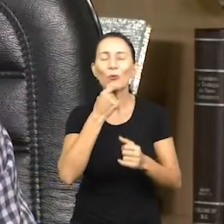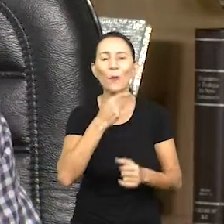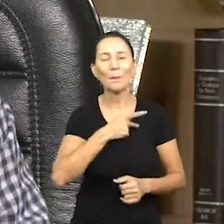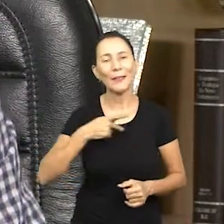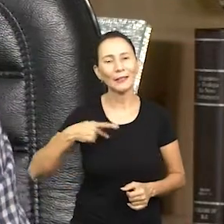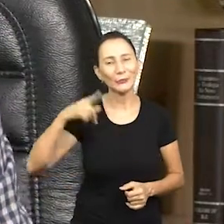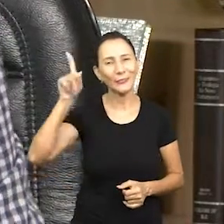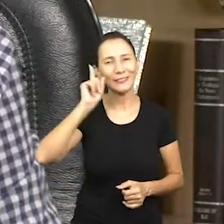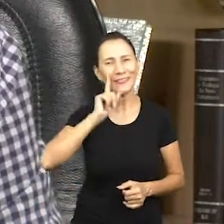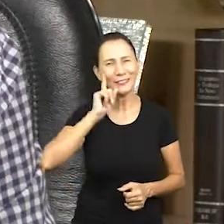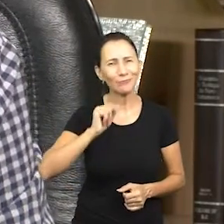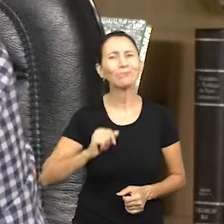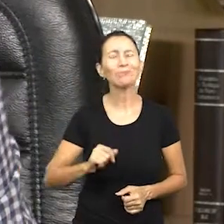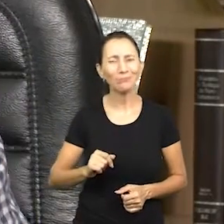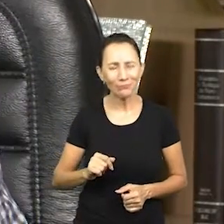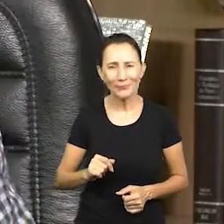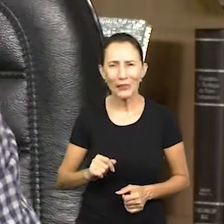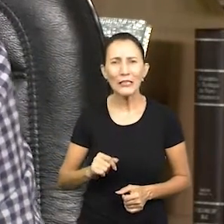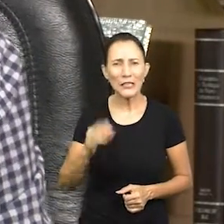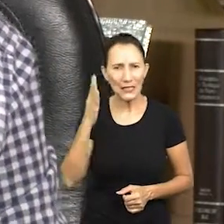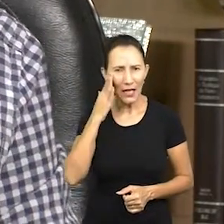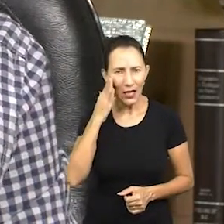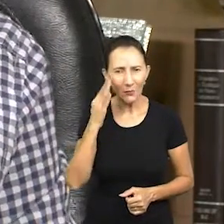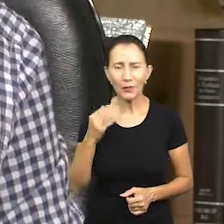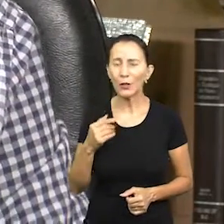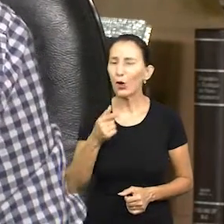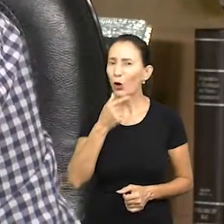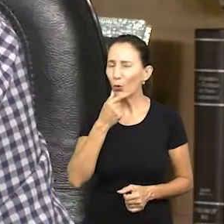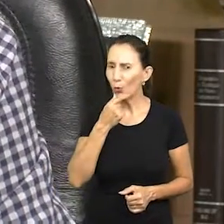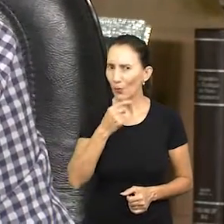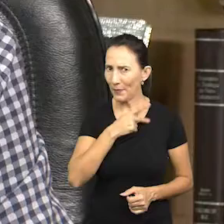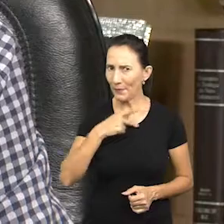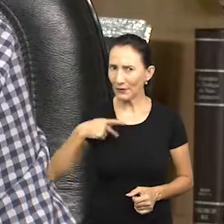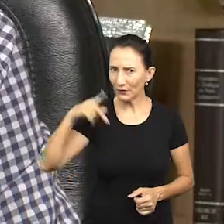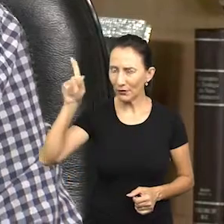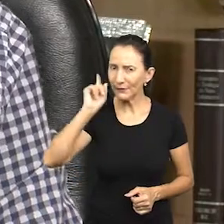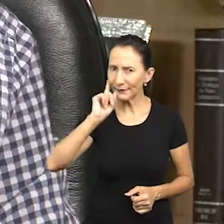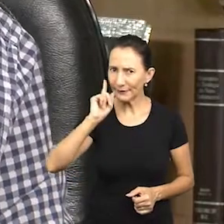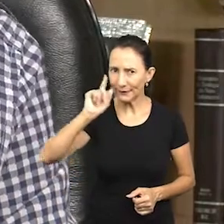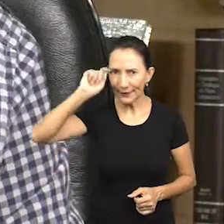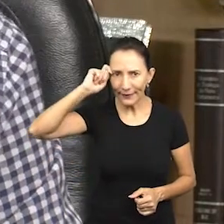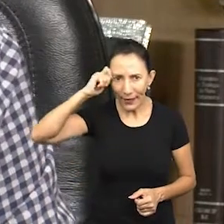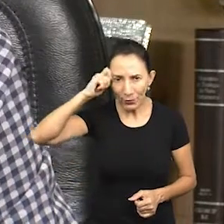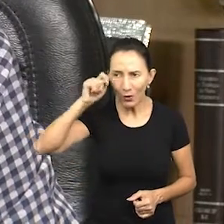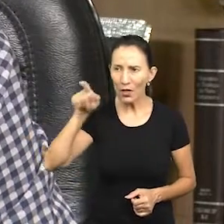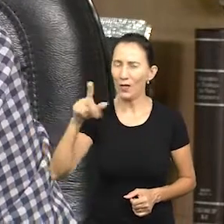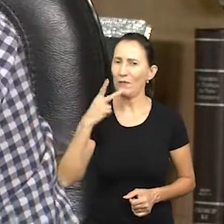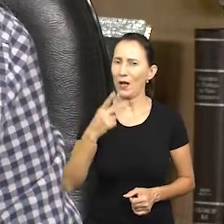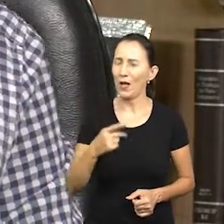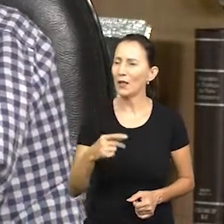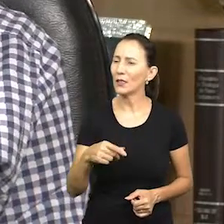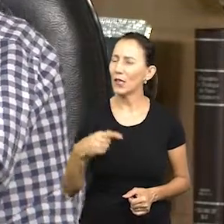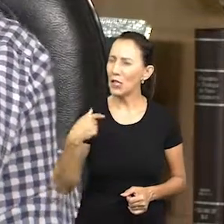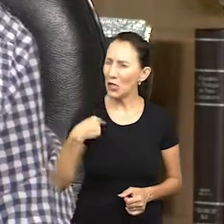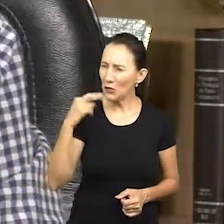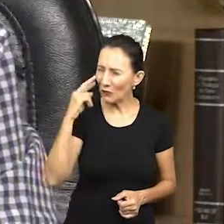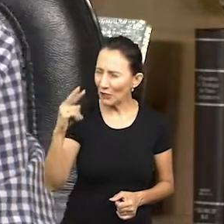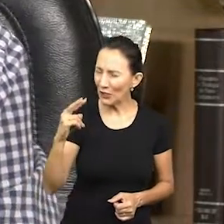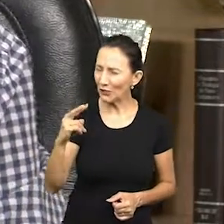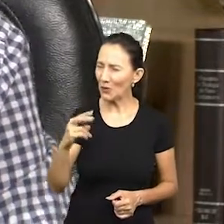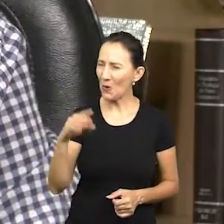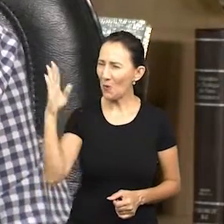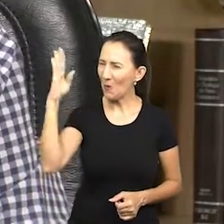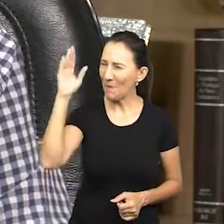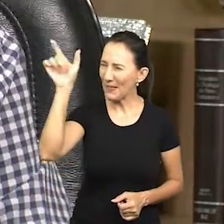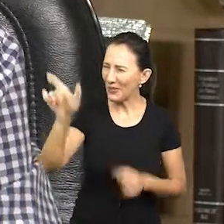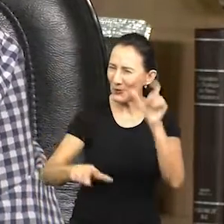que me preocupa, o que me assusta não é o grito dos maus. O que me assusta é o silêncio